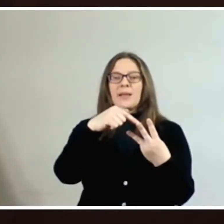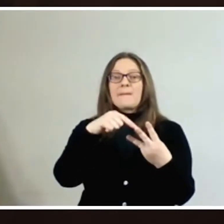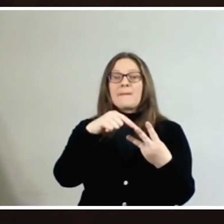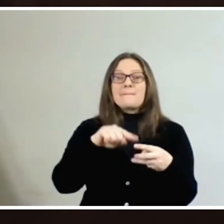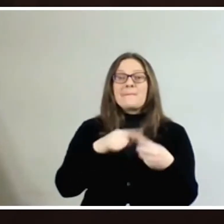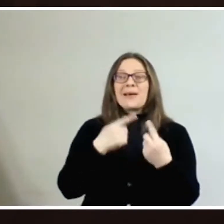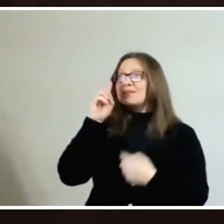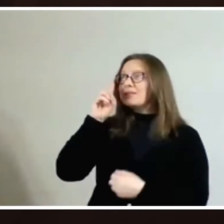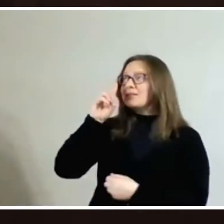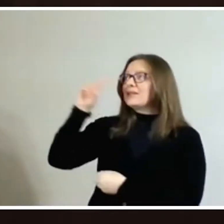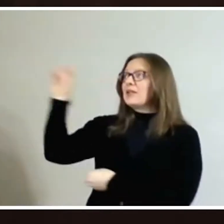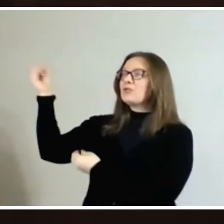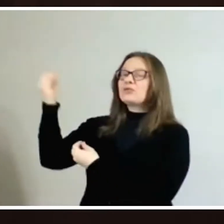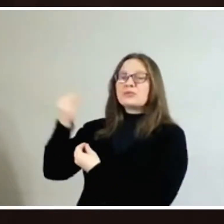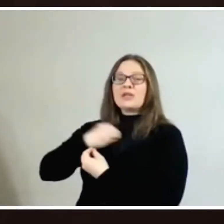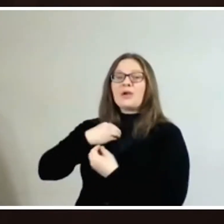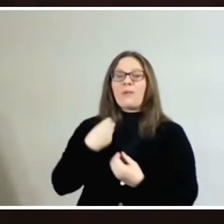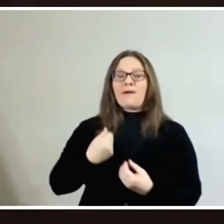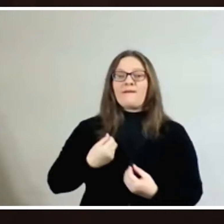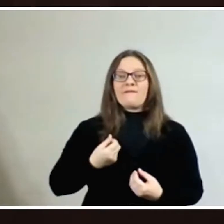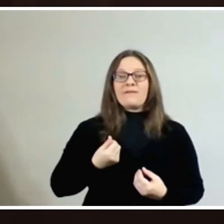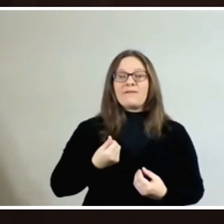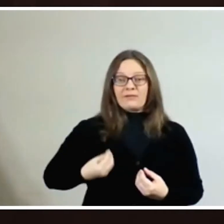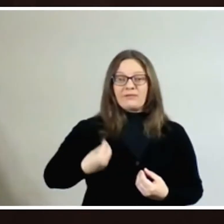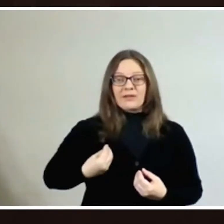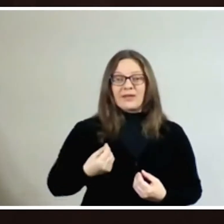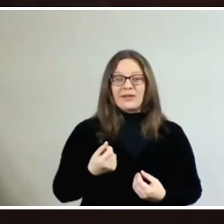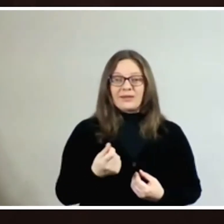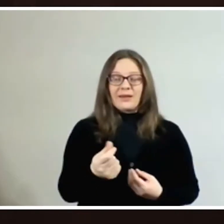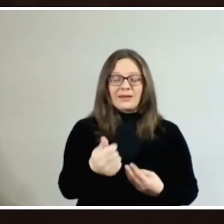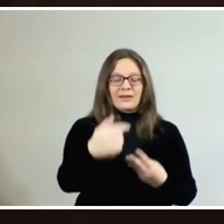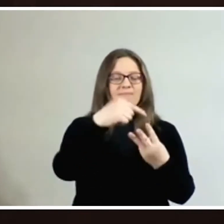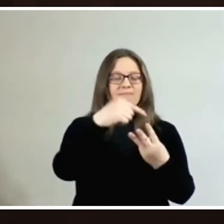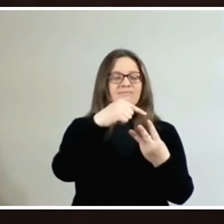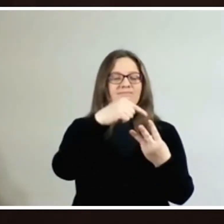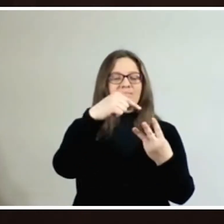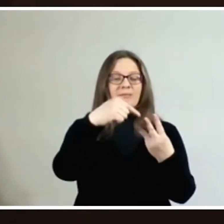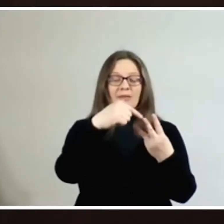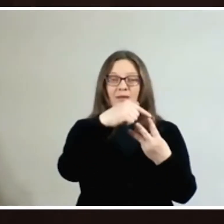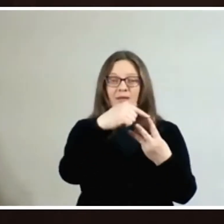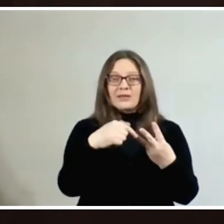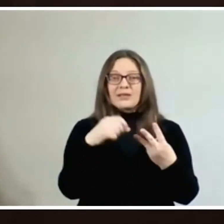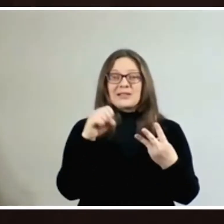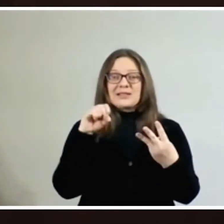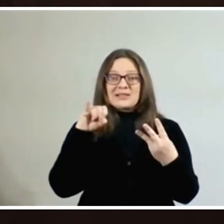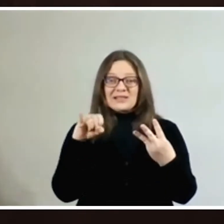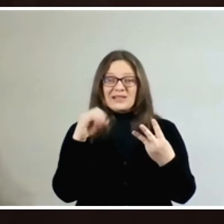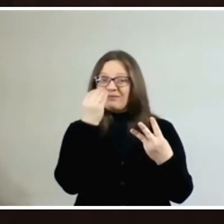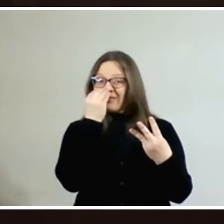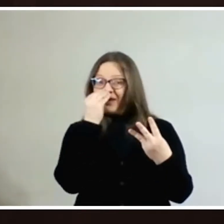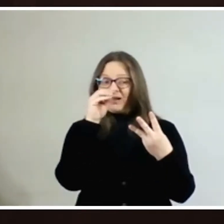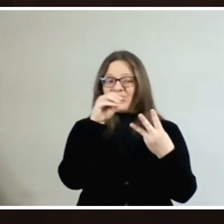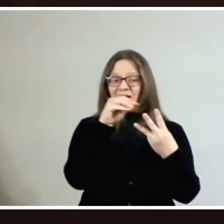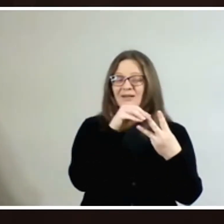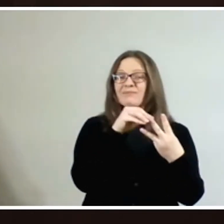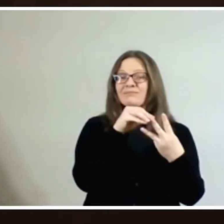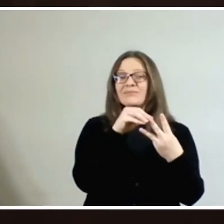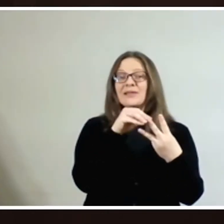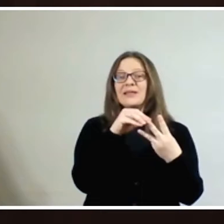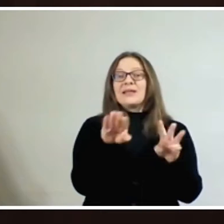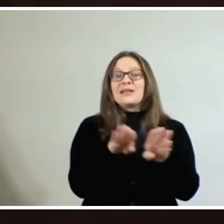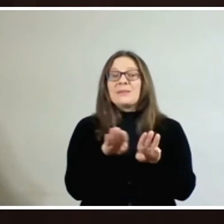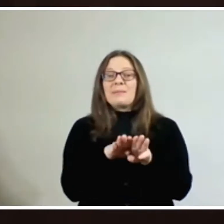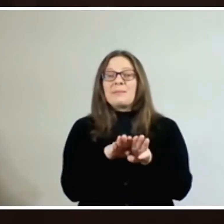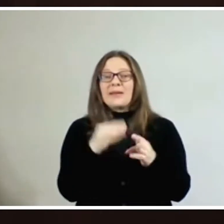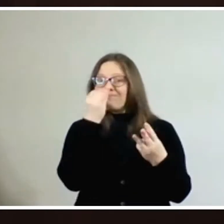Pai pelo Filho. Quem tem um Filho tem um Pai. Quem nega o Filho, nega o Pai. Ó Senhor Jesus. Essa